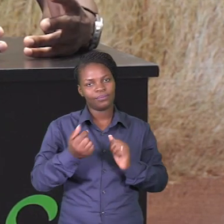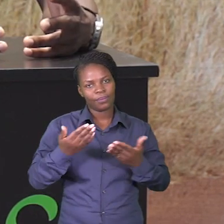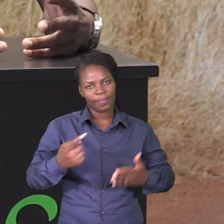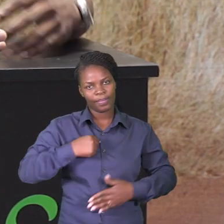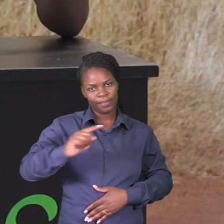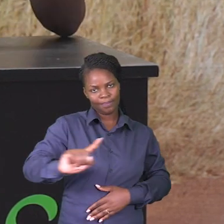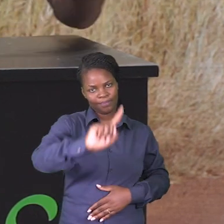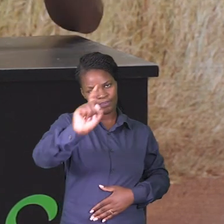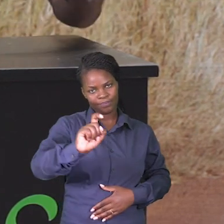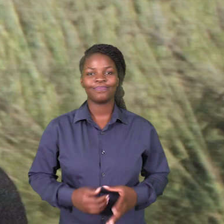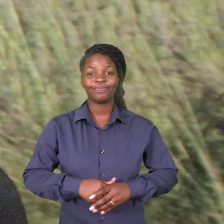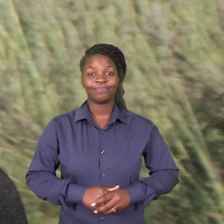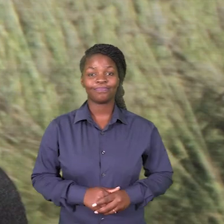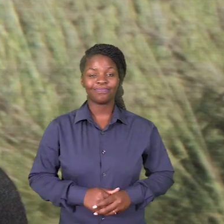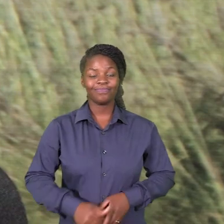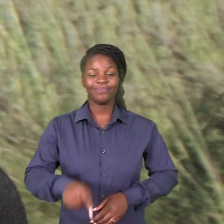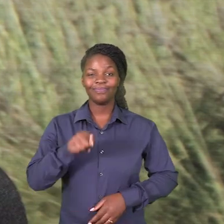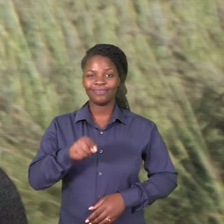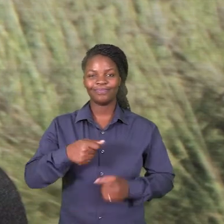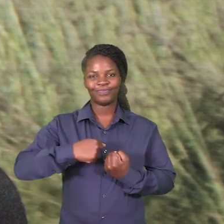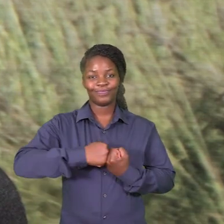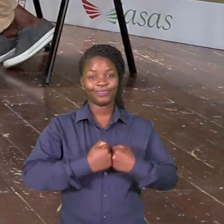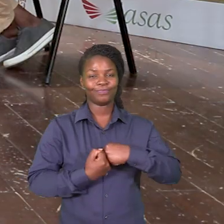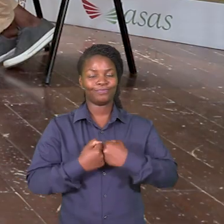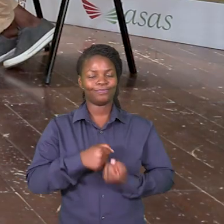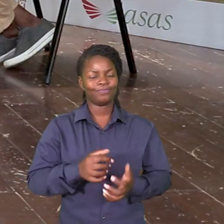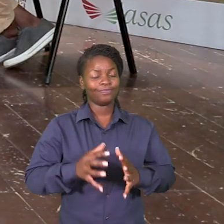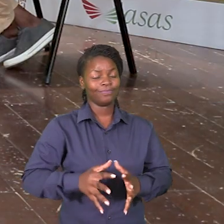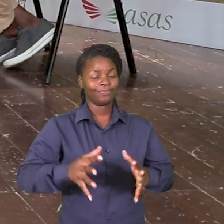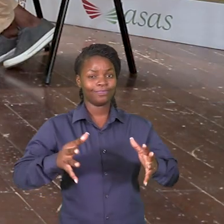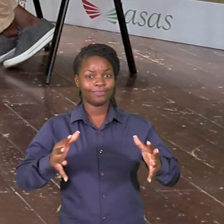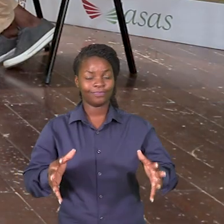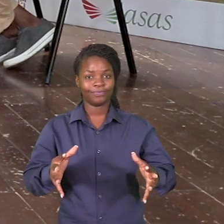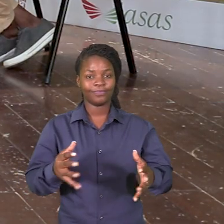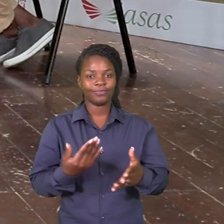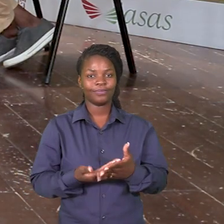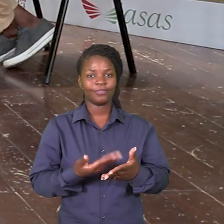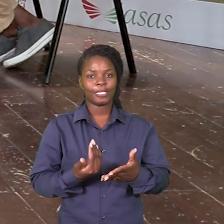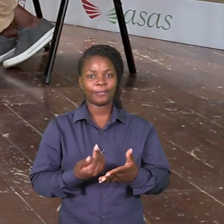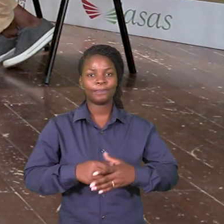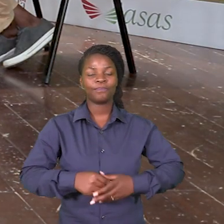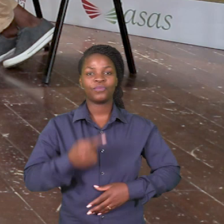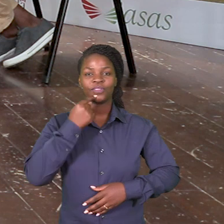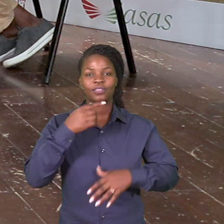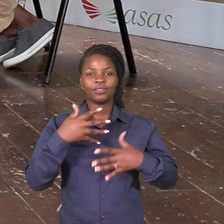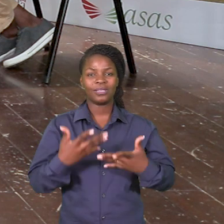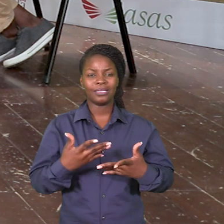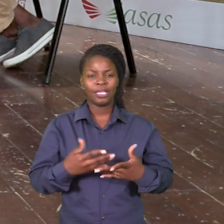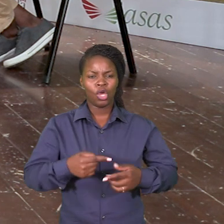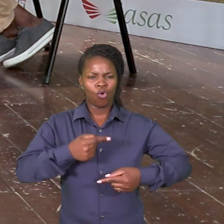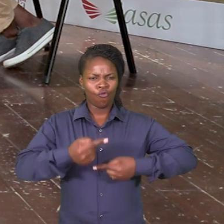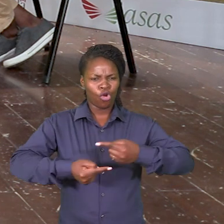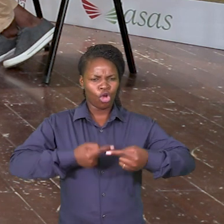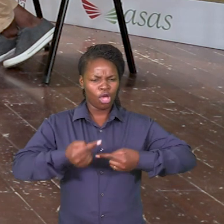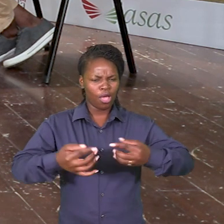temos agora como é que fazemos para ter Ah pois este é aqui O Grande Desafio que realmente a dizer que